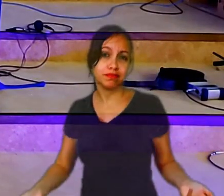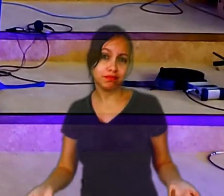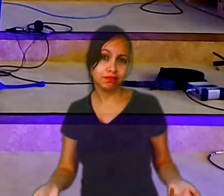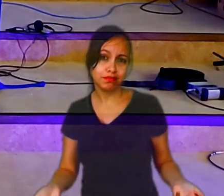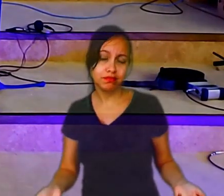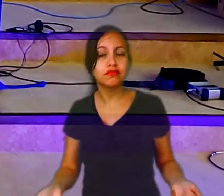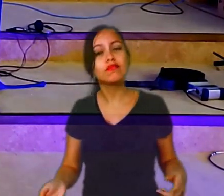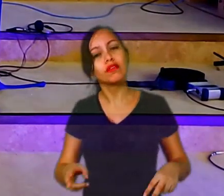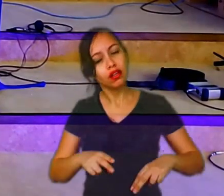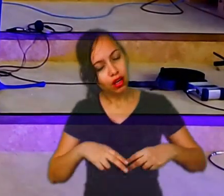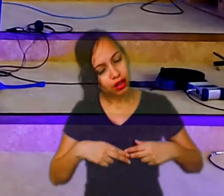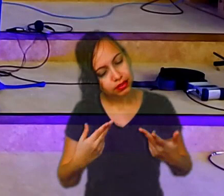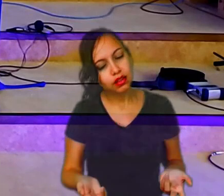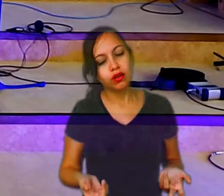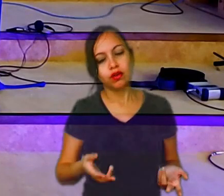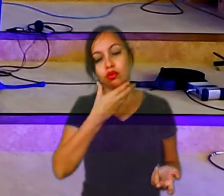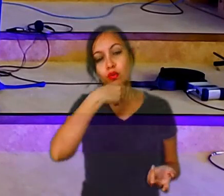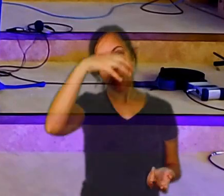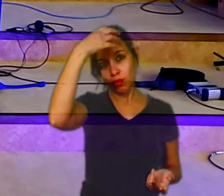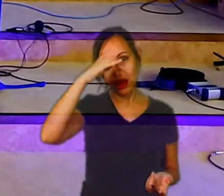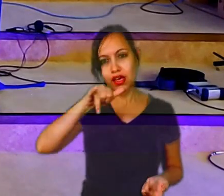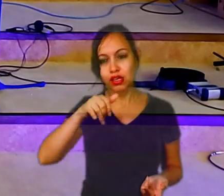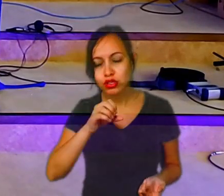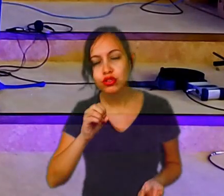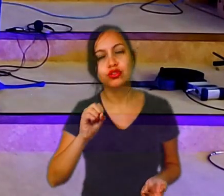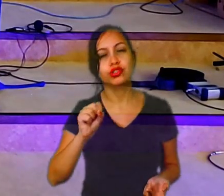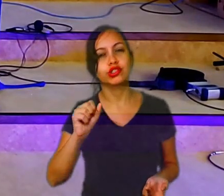Foi isso que Josafá, foi essa atitude primordial,